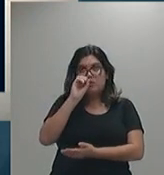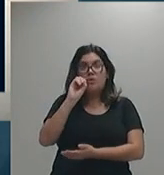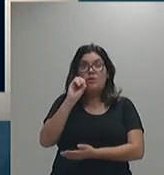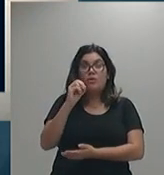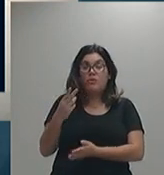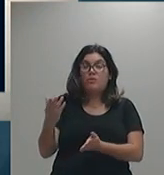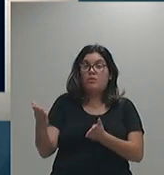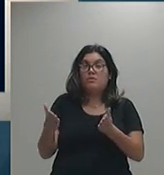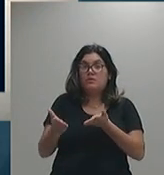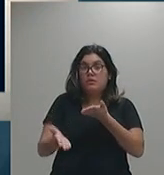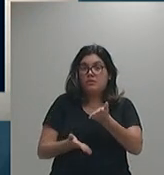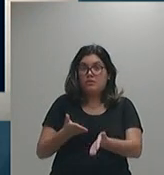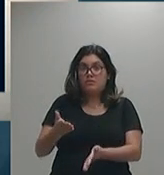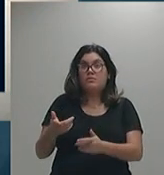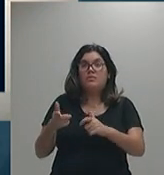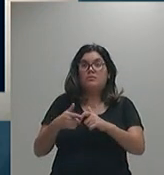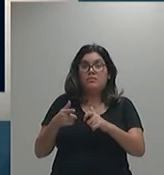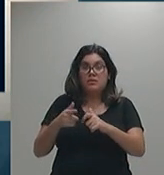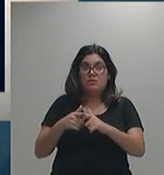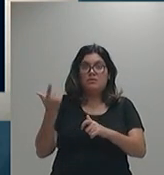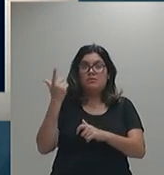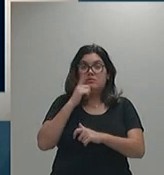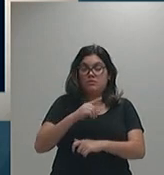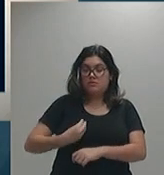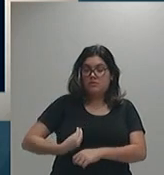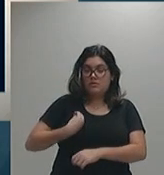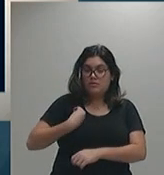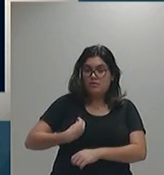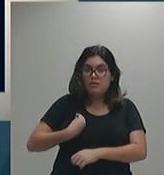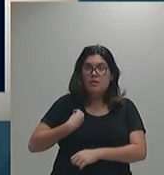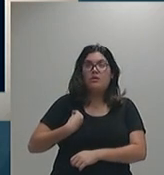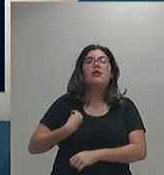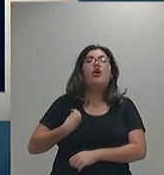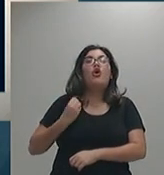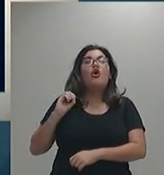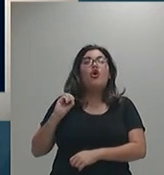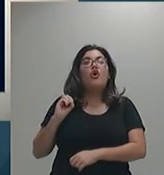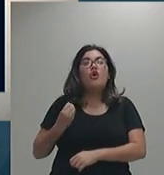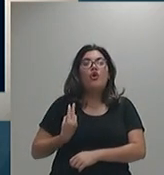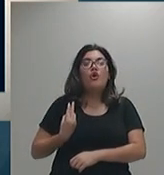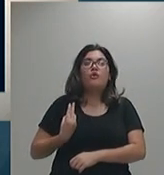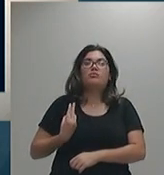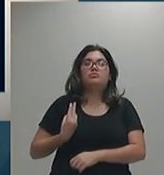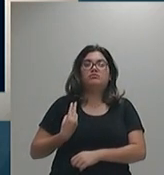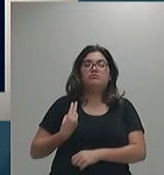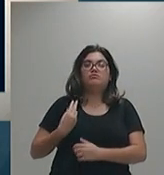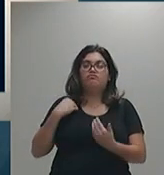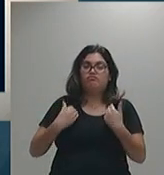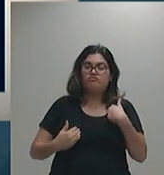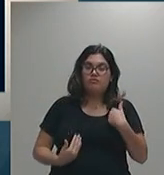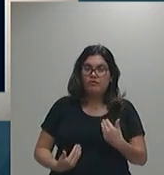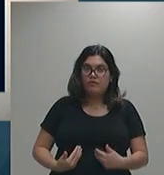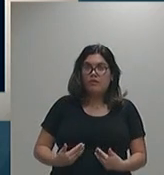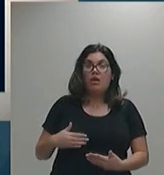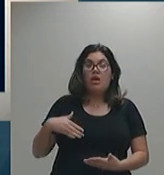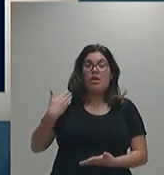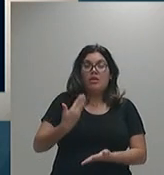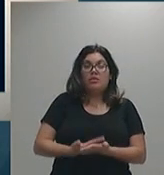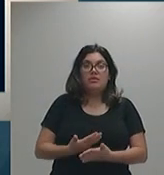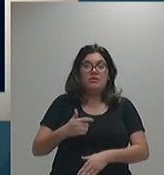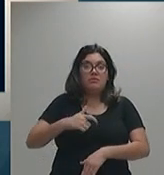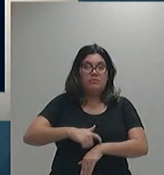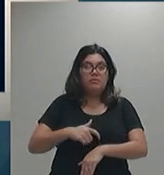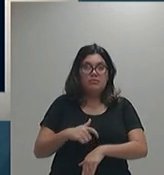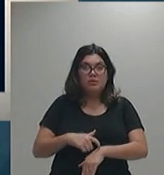garantidor de sua sobrevivência ou de sua incolumidade física até a efetiva alta